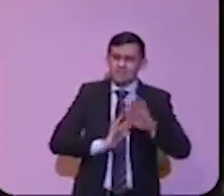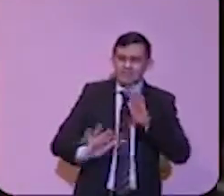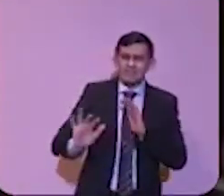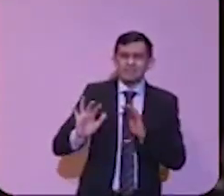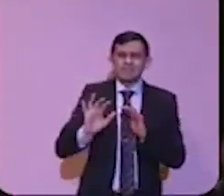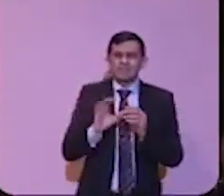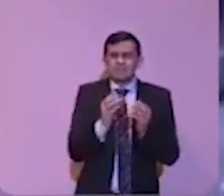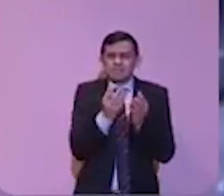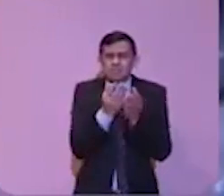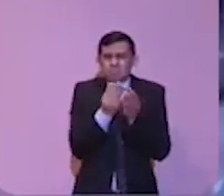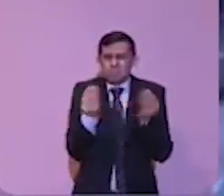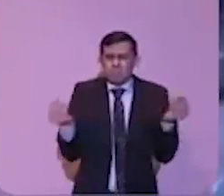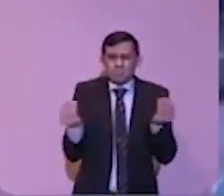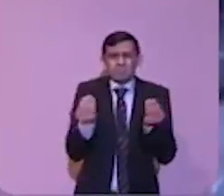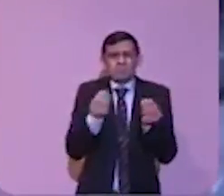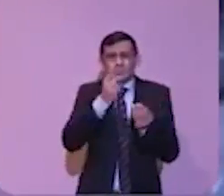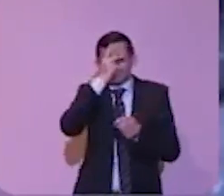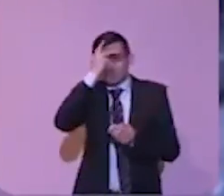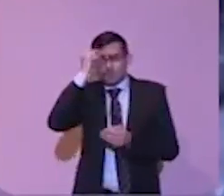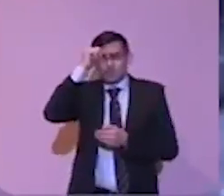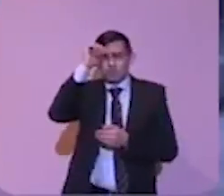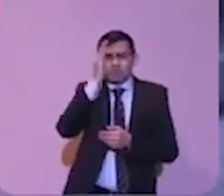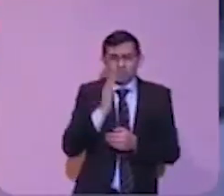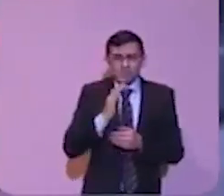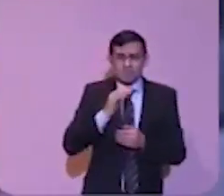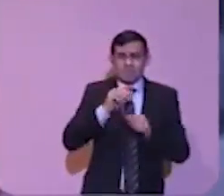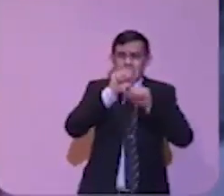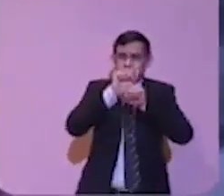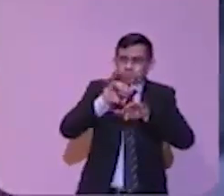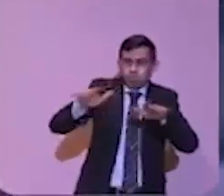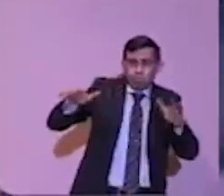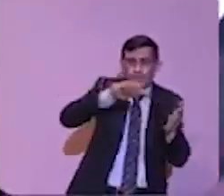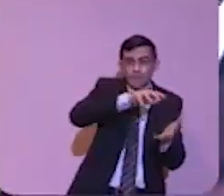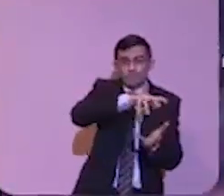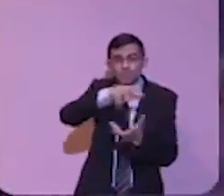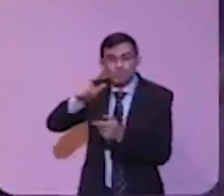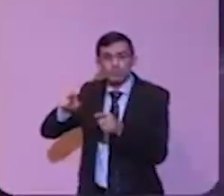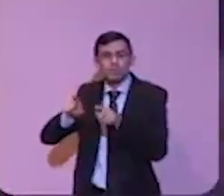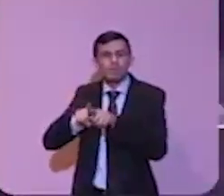de muitos brasileiros e espalhados pelo mundo pessoas,